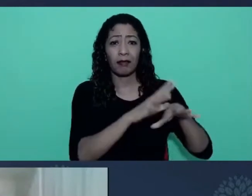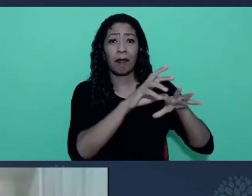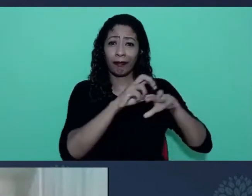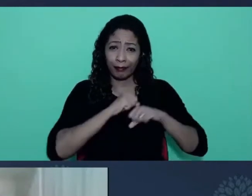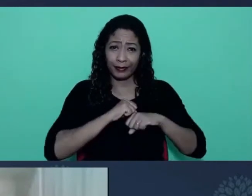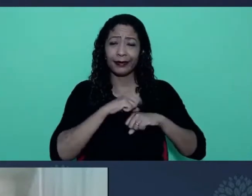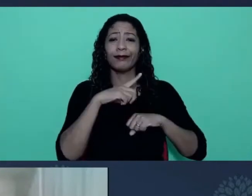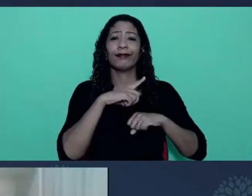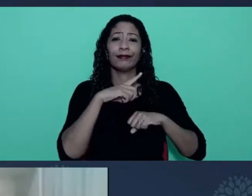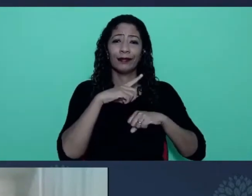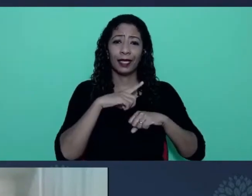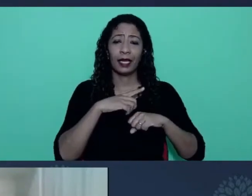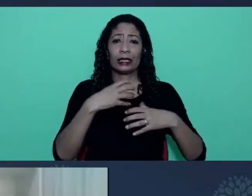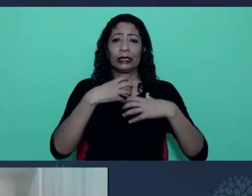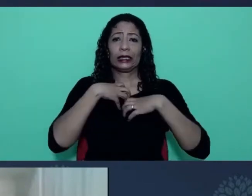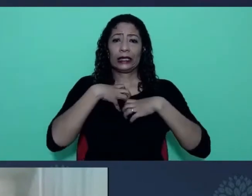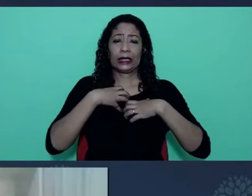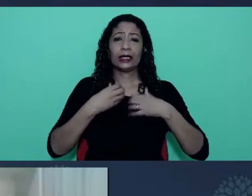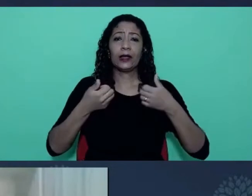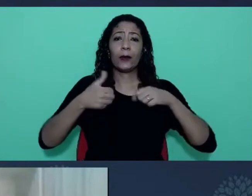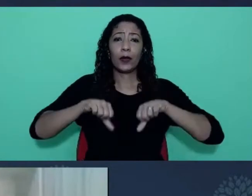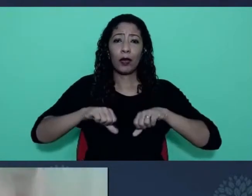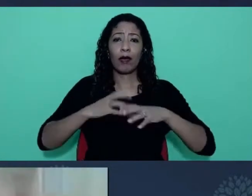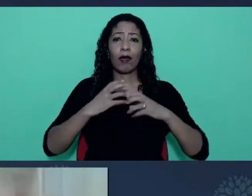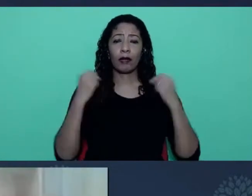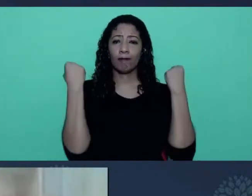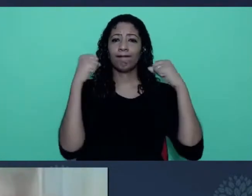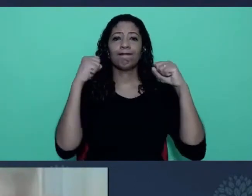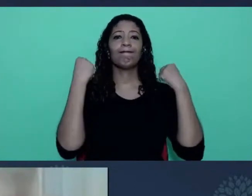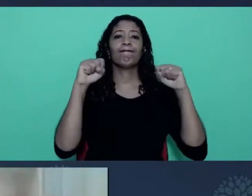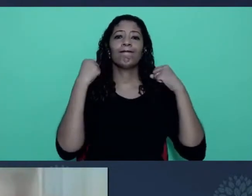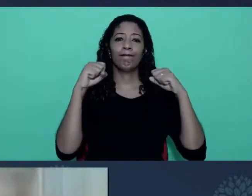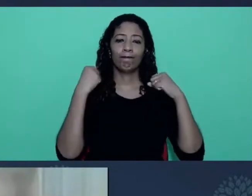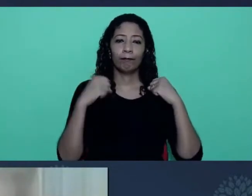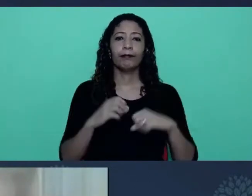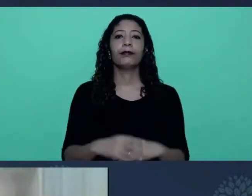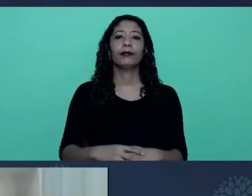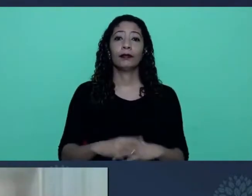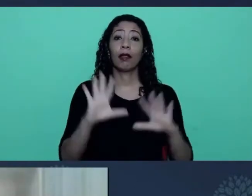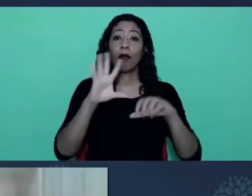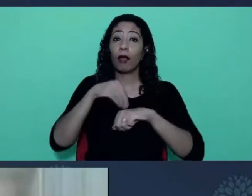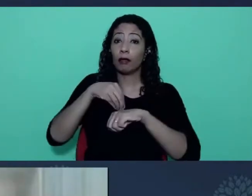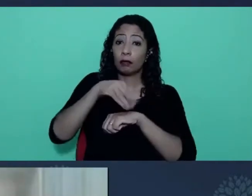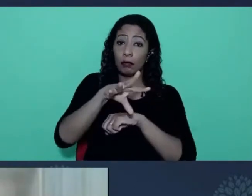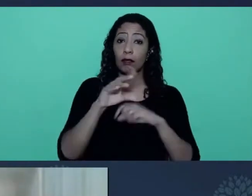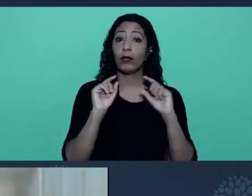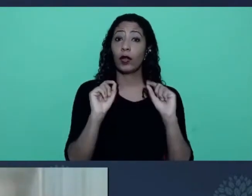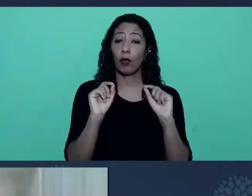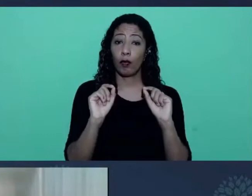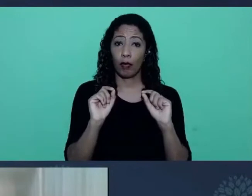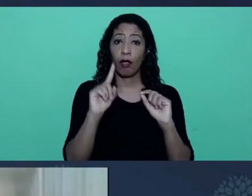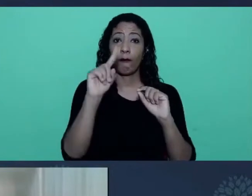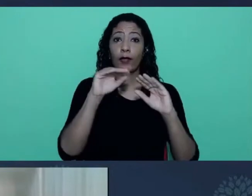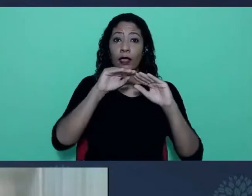doença também tem uma piora na capacidade de exercício bastante importante. Então, a orientação é que você desça um